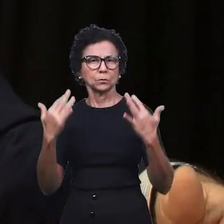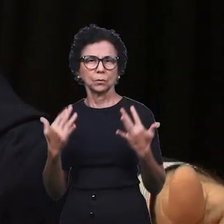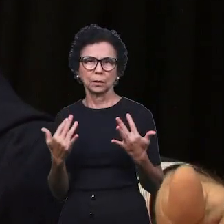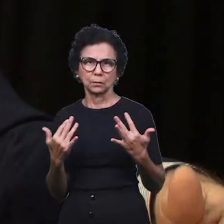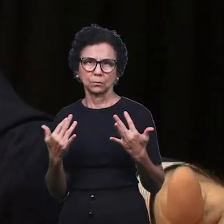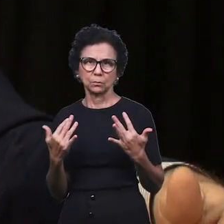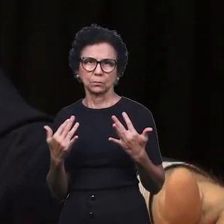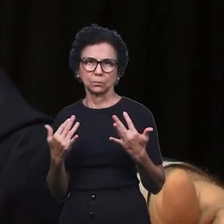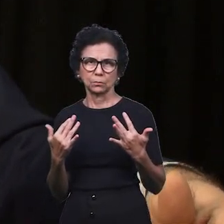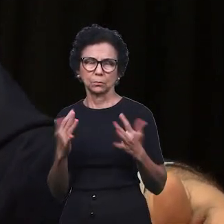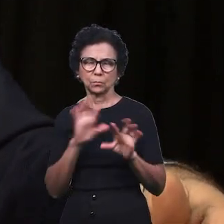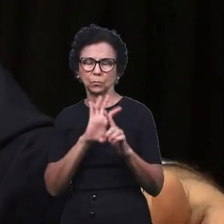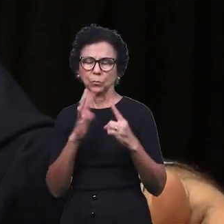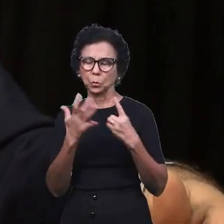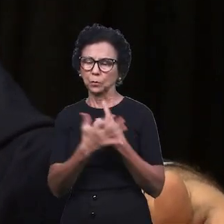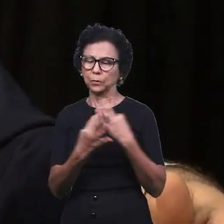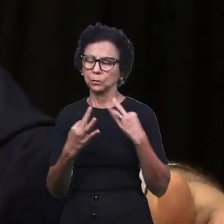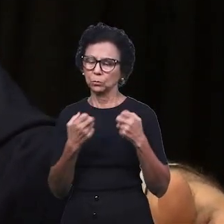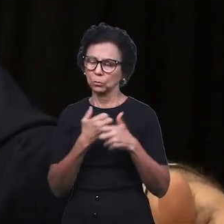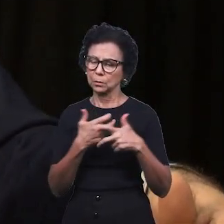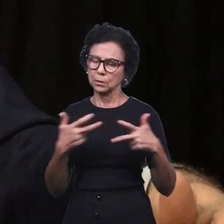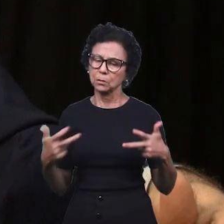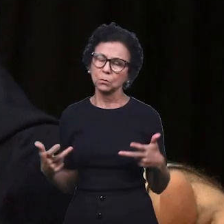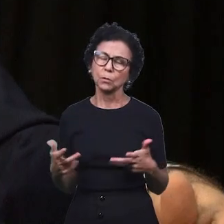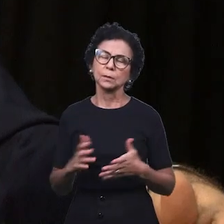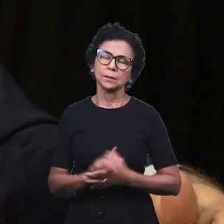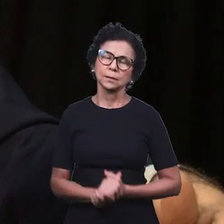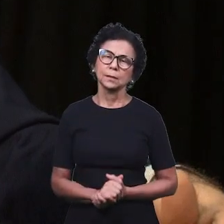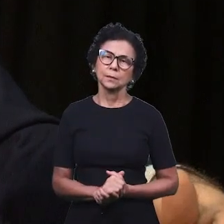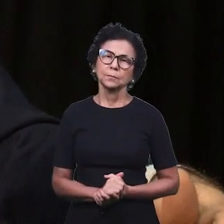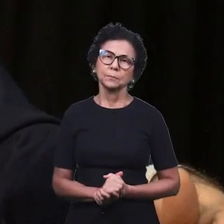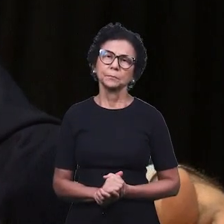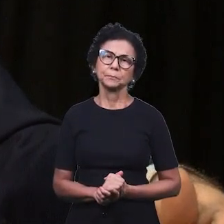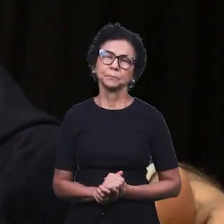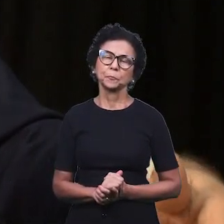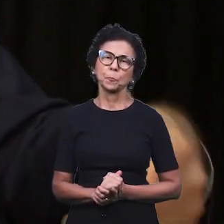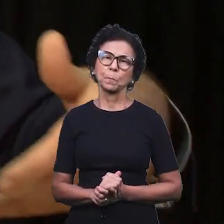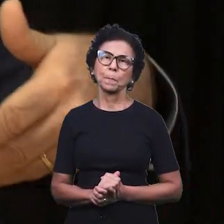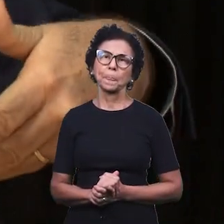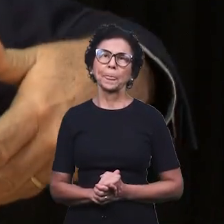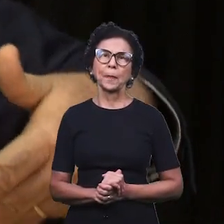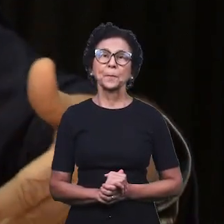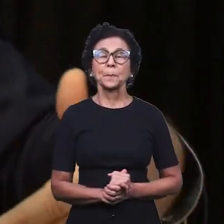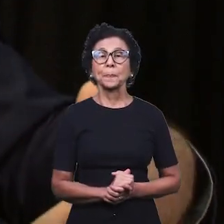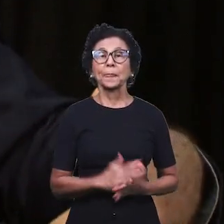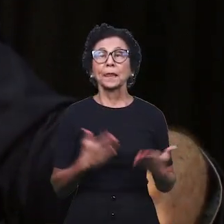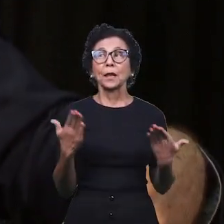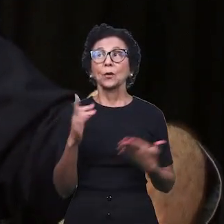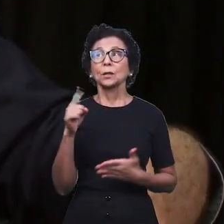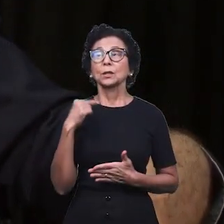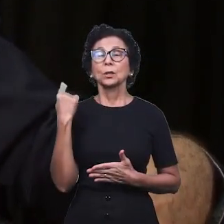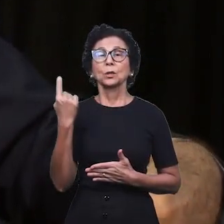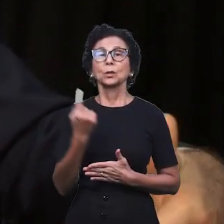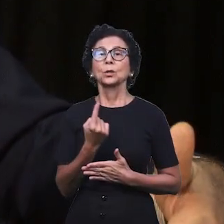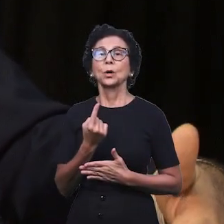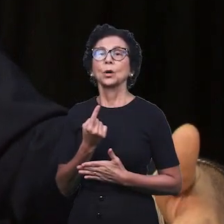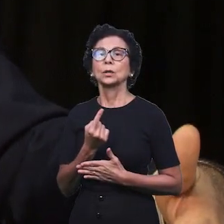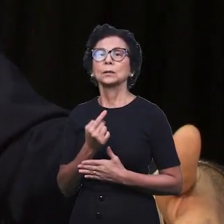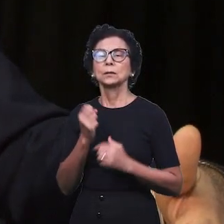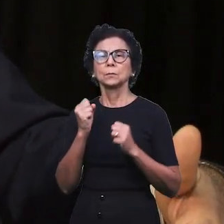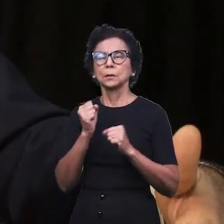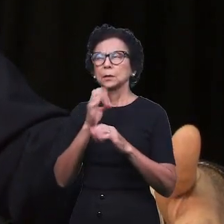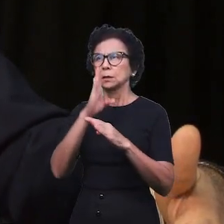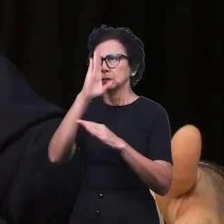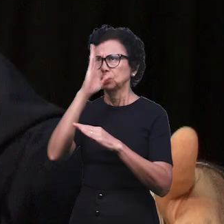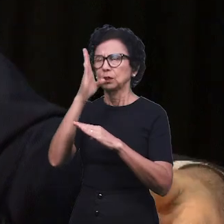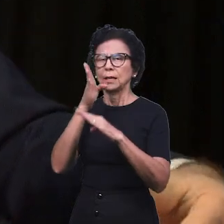de Jesus nós temos acesso agora ao verdadeiro santuário, né? É assim que nós entramos na presença de Deus.